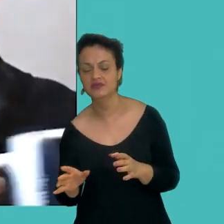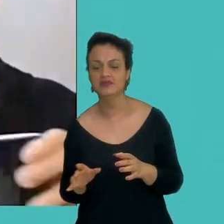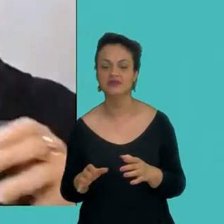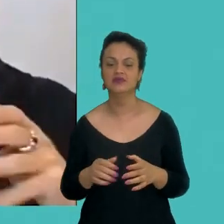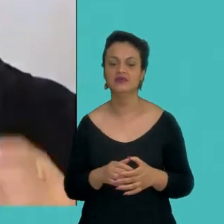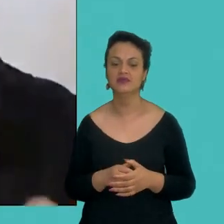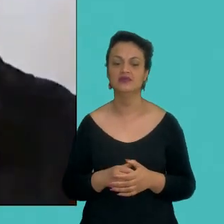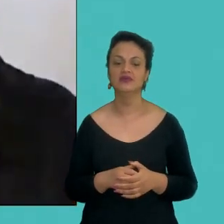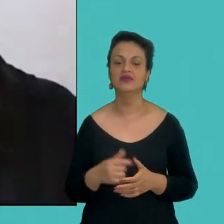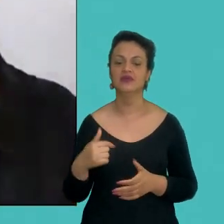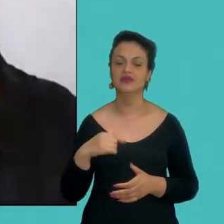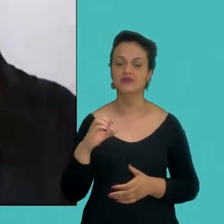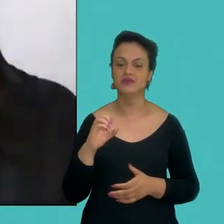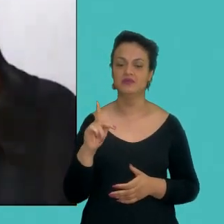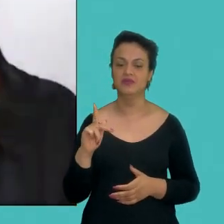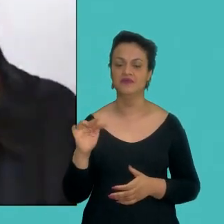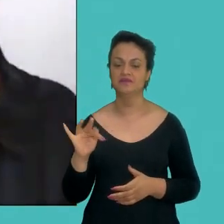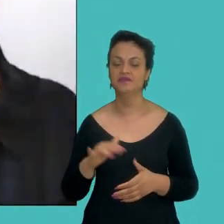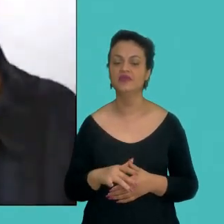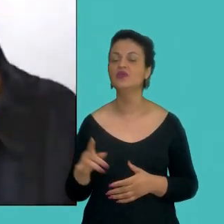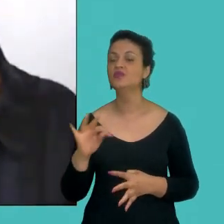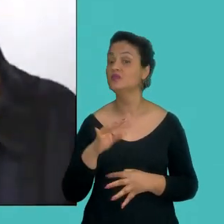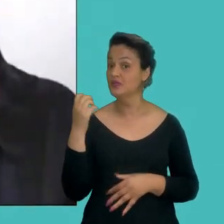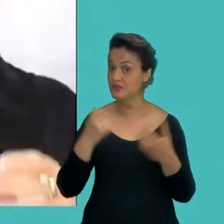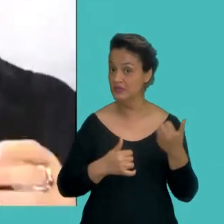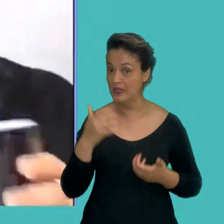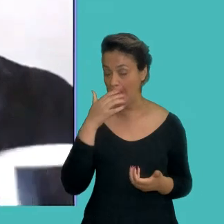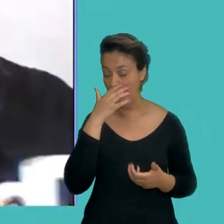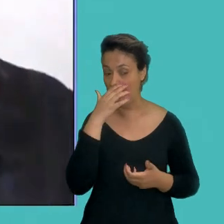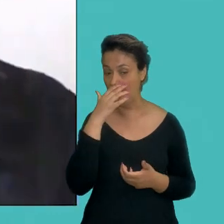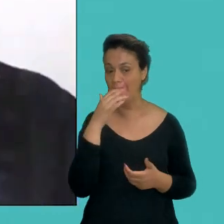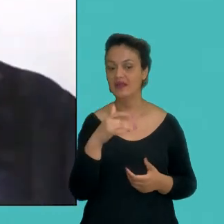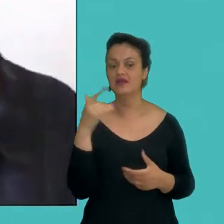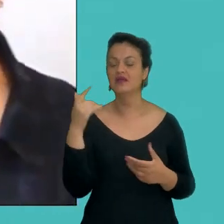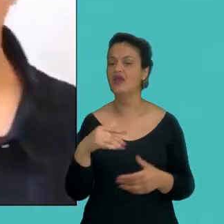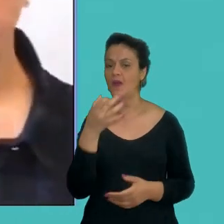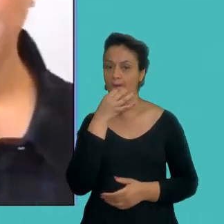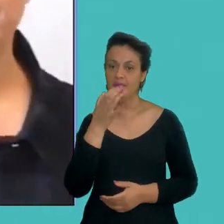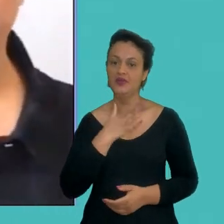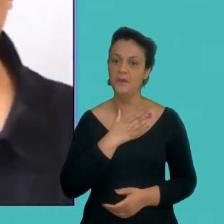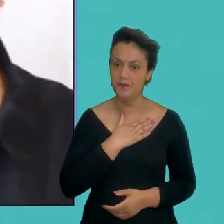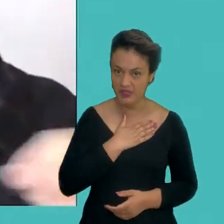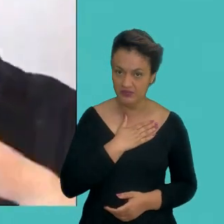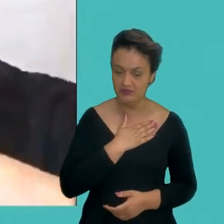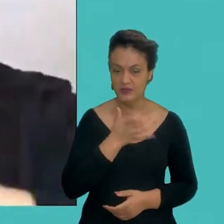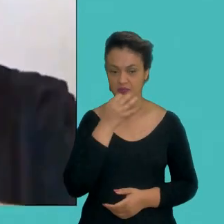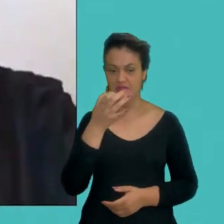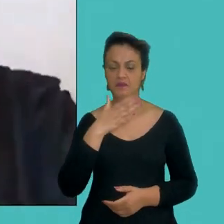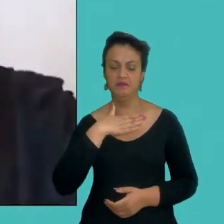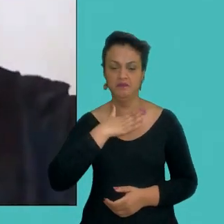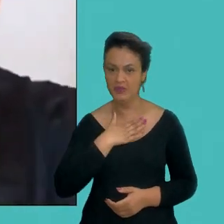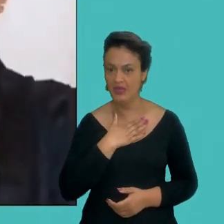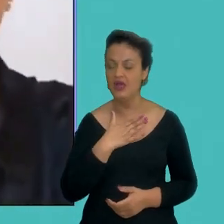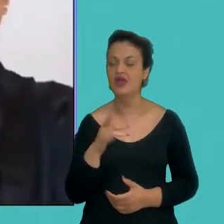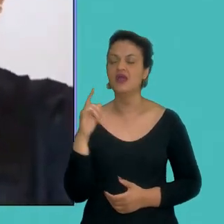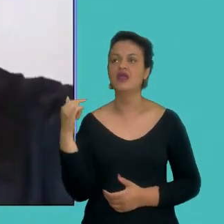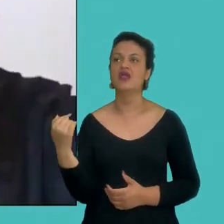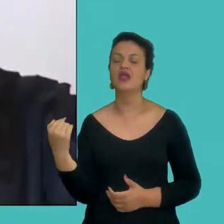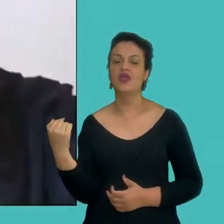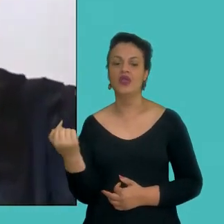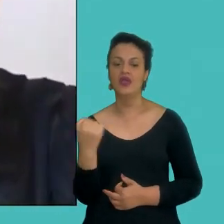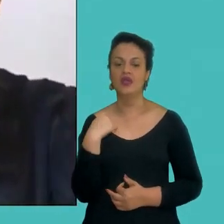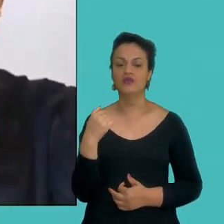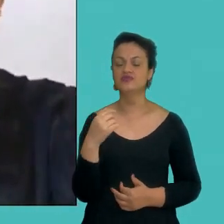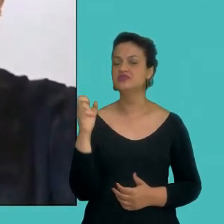eu precisava ter dito de cara, Márcia, eu estou aqui no meu CPF. Tá? Tudo que eu disse aqui é absolutamente minha opinião pessoal, de